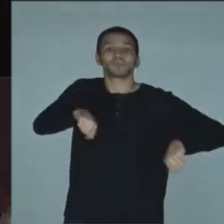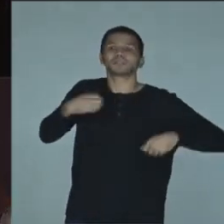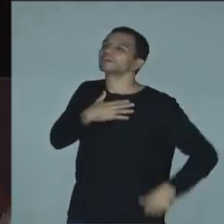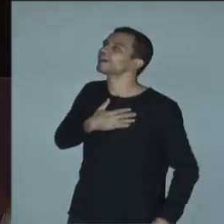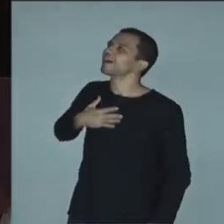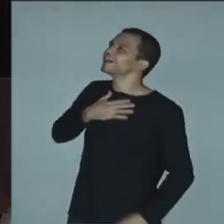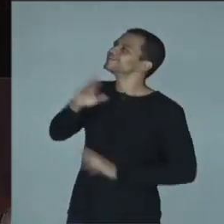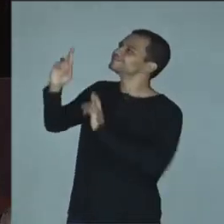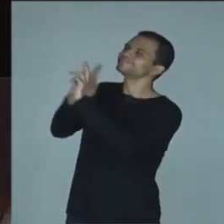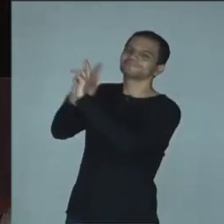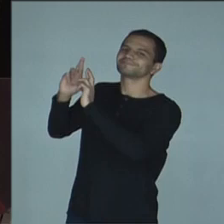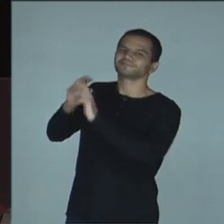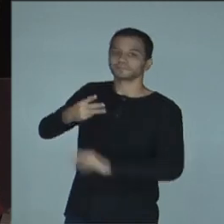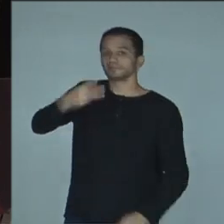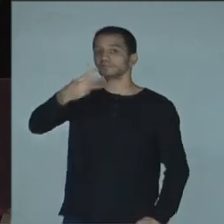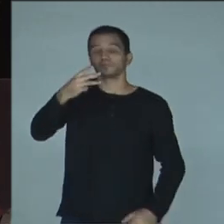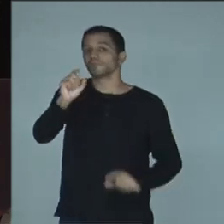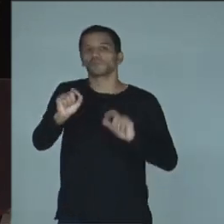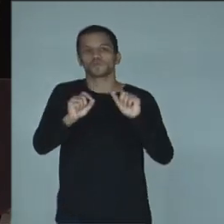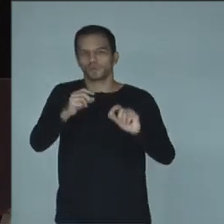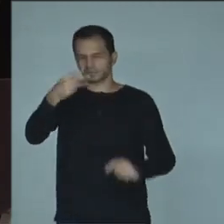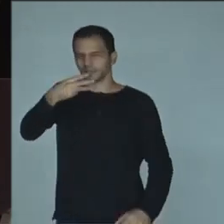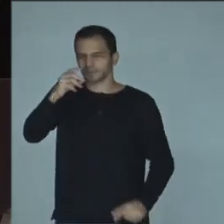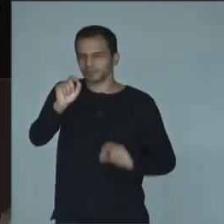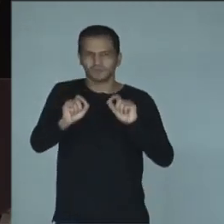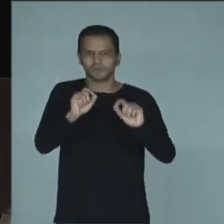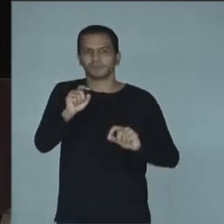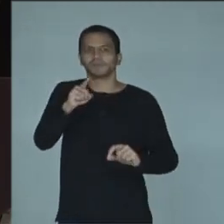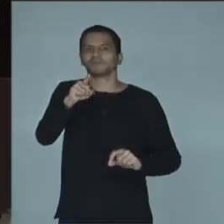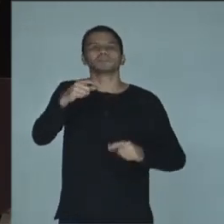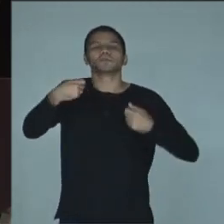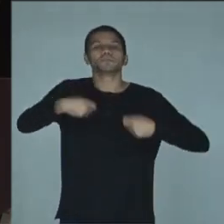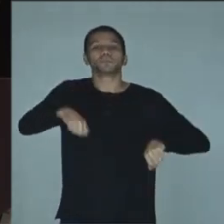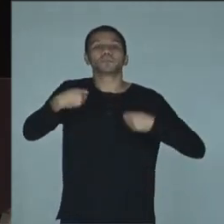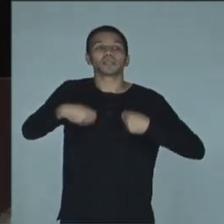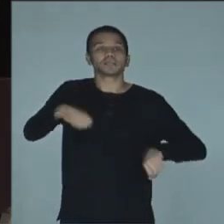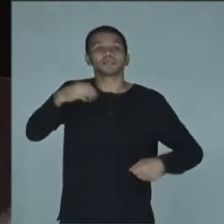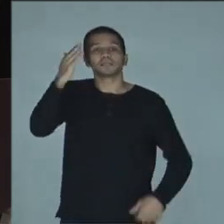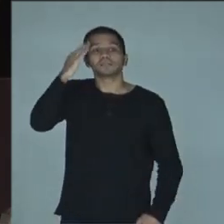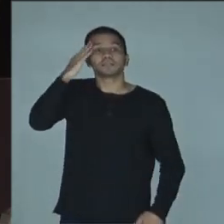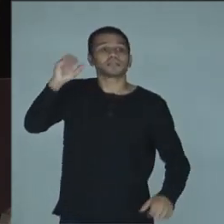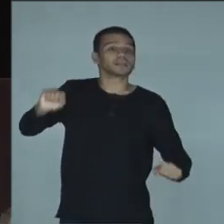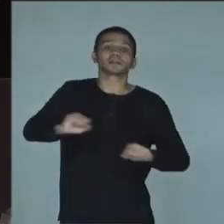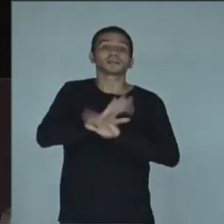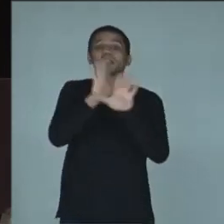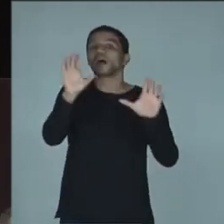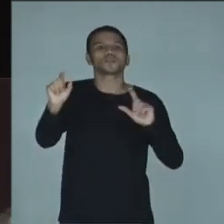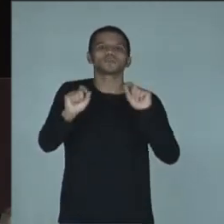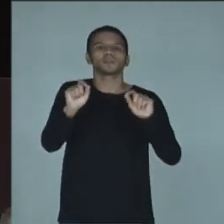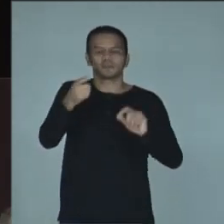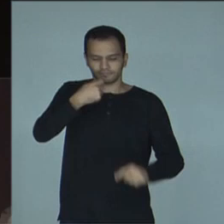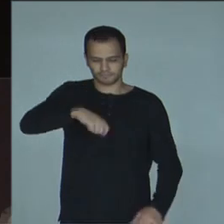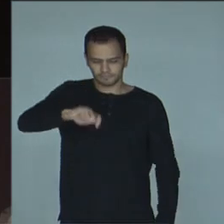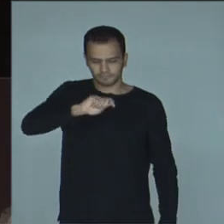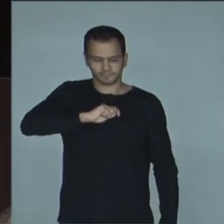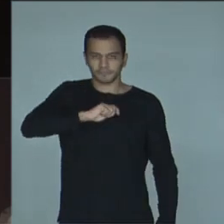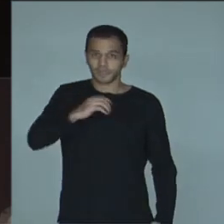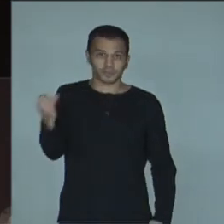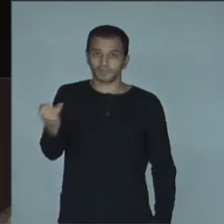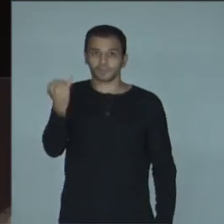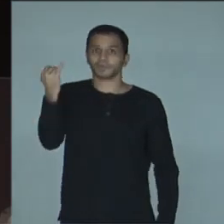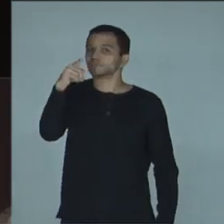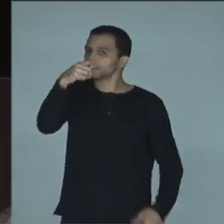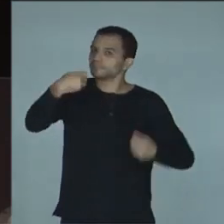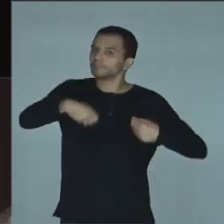o desconhecimento da importância que tem para Deus Pastor minha vida tá uma